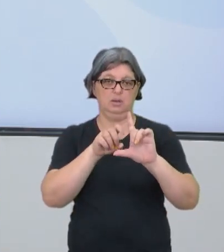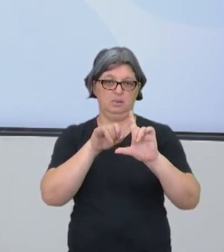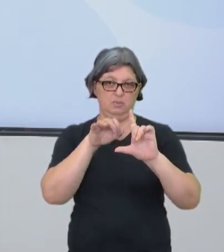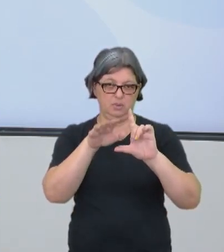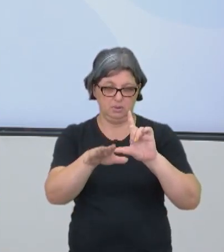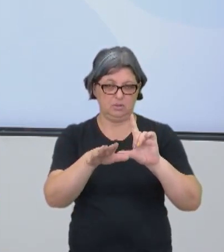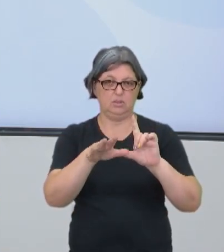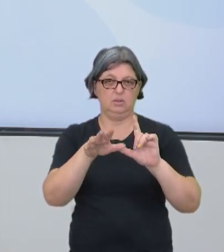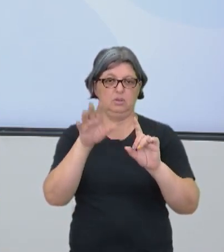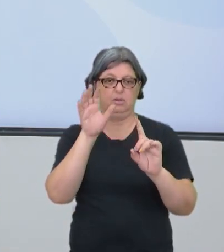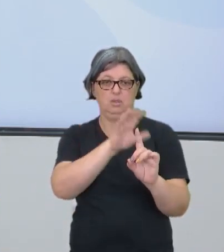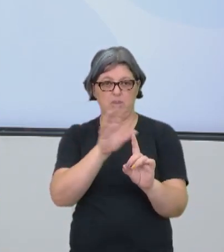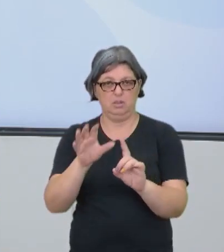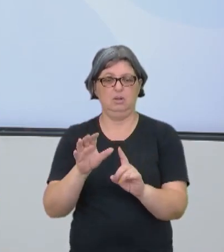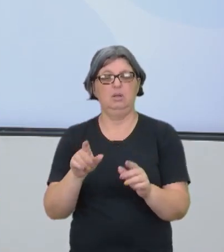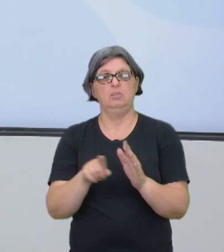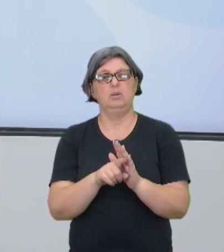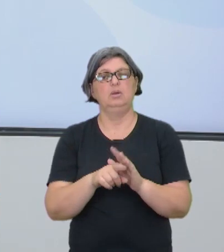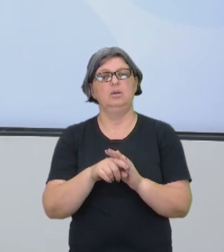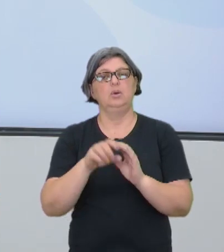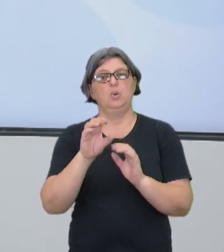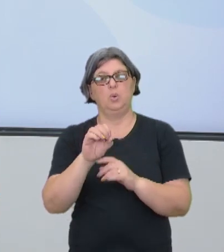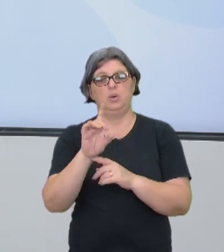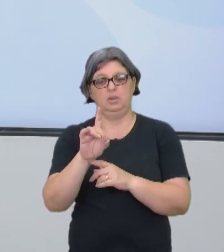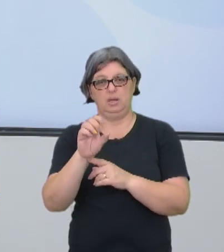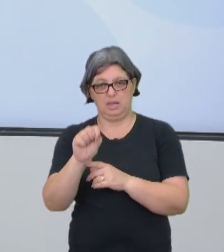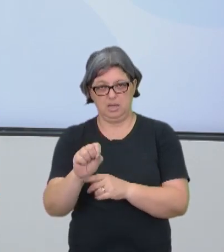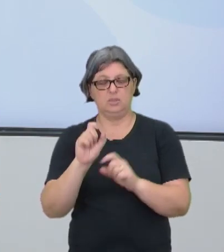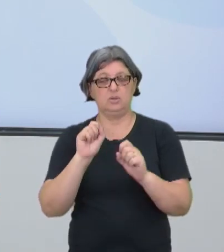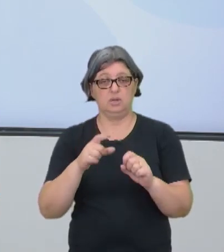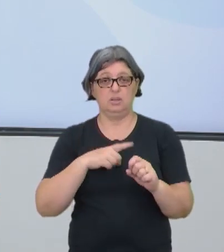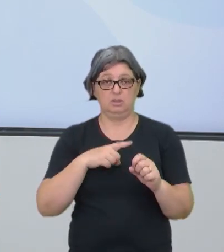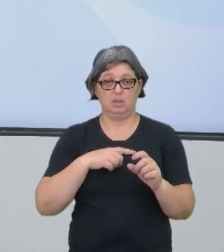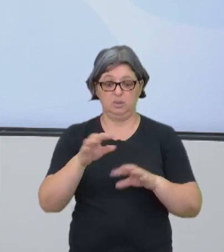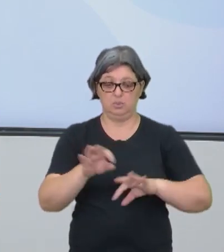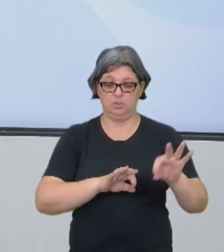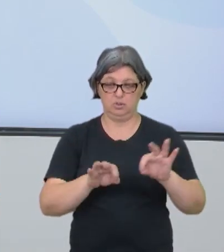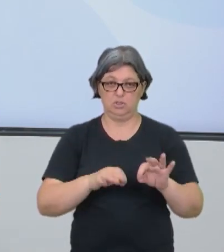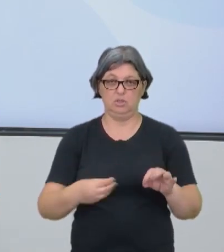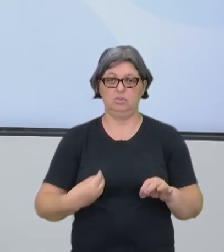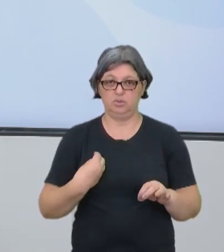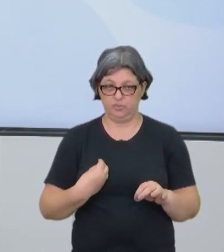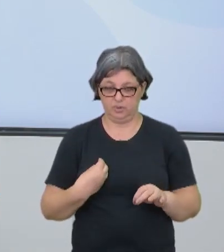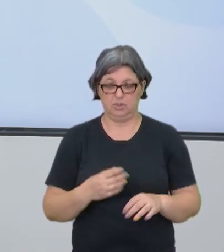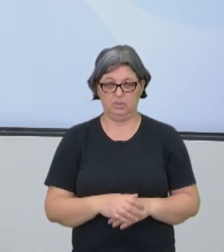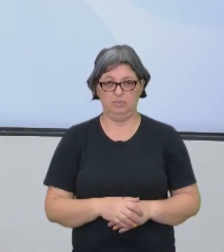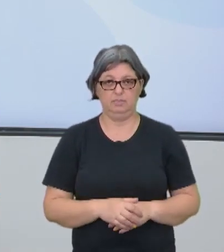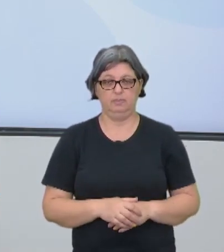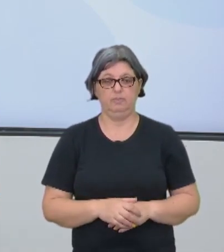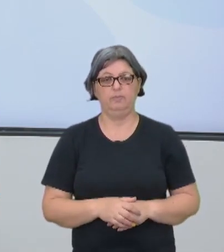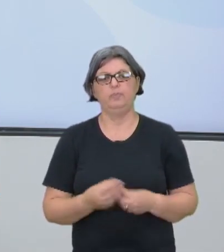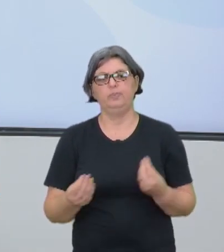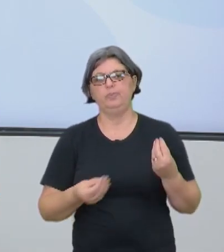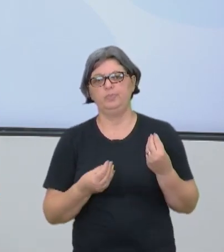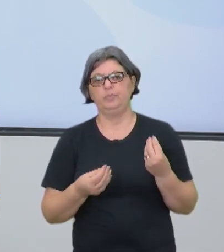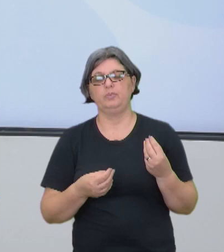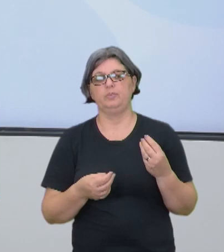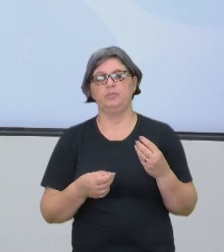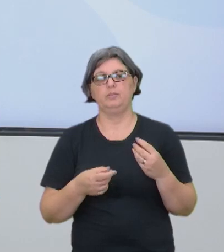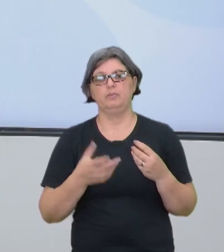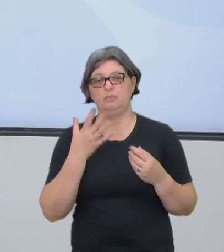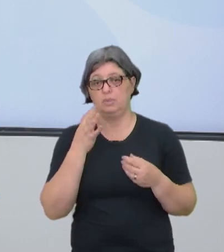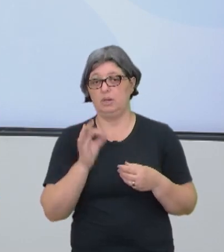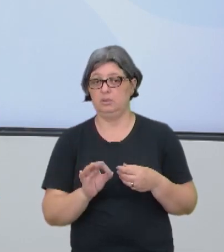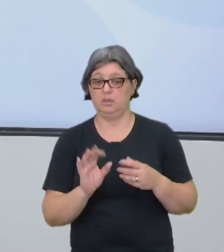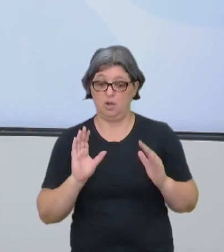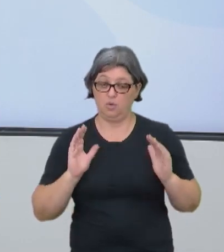quais são utilizada, quais estão presentes no seu projeto de vida. O seu projeto de vida, com certeza, vai